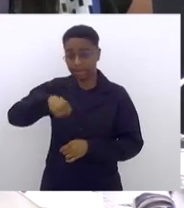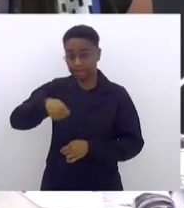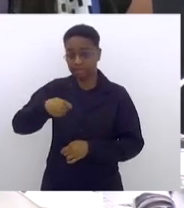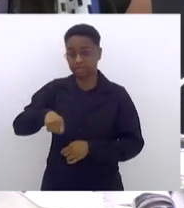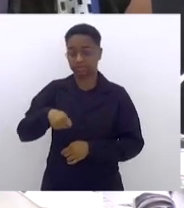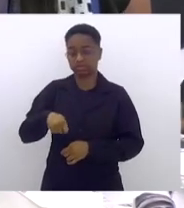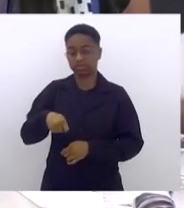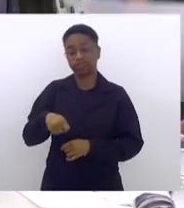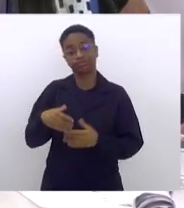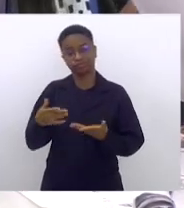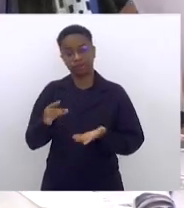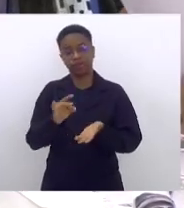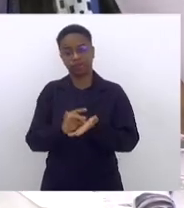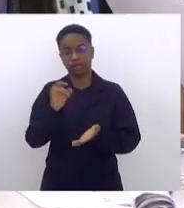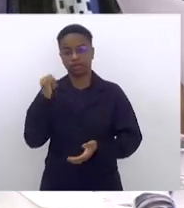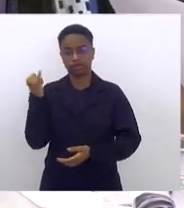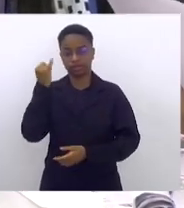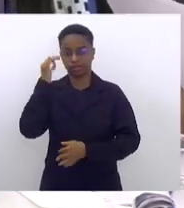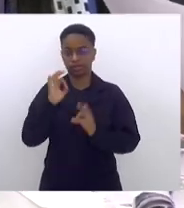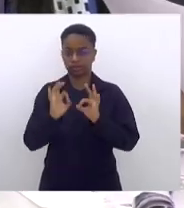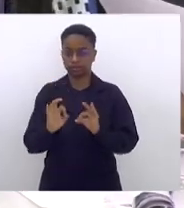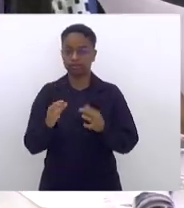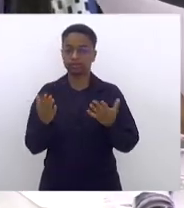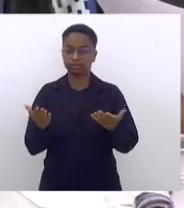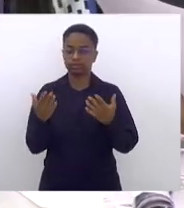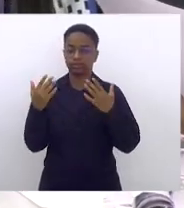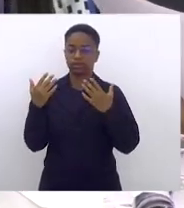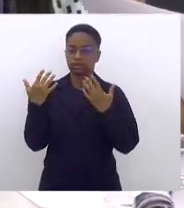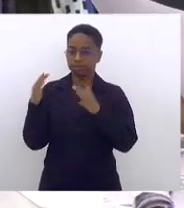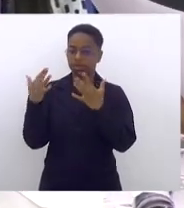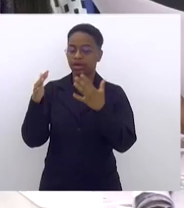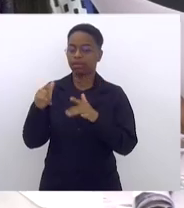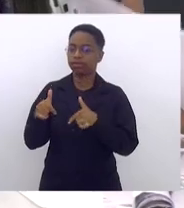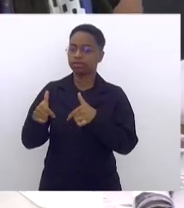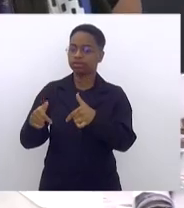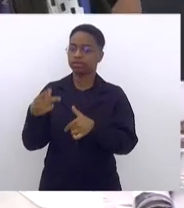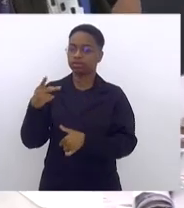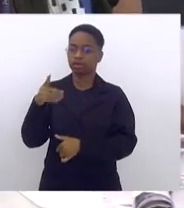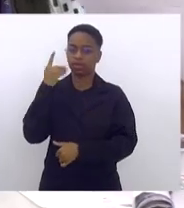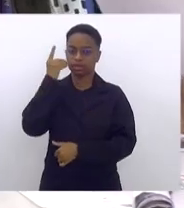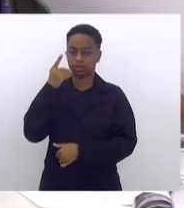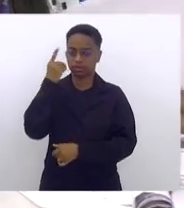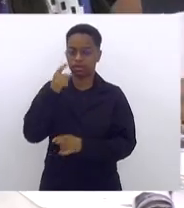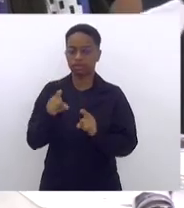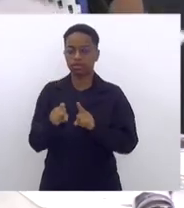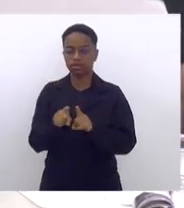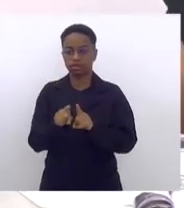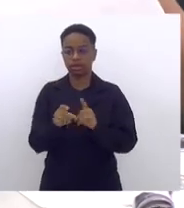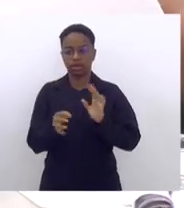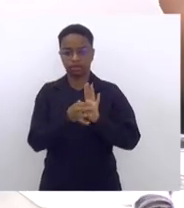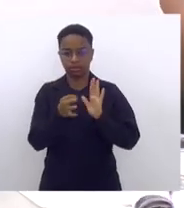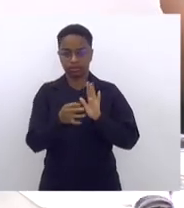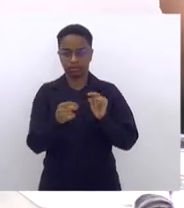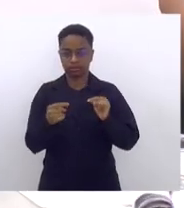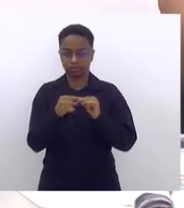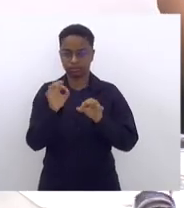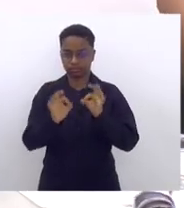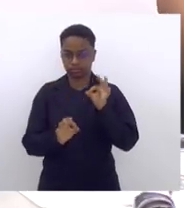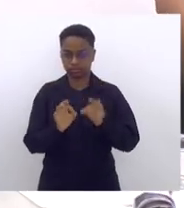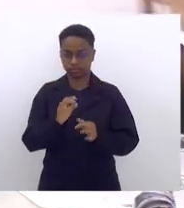específica, isso é de extrema importância. Então, queria saudar a iniciativa da deputada Marina do MST e o parecer é pela